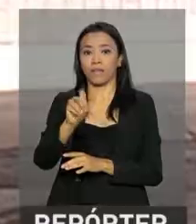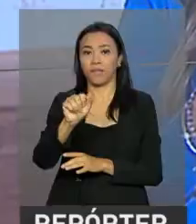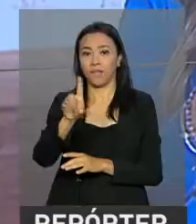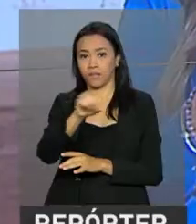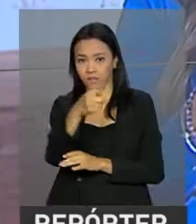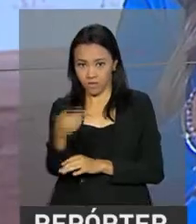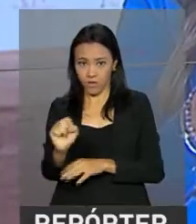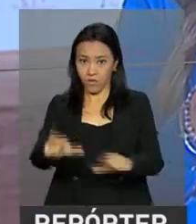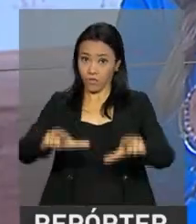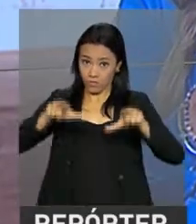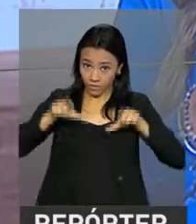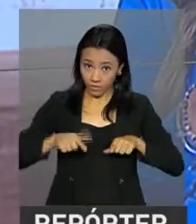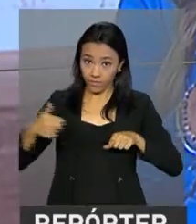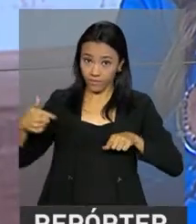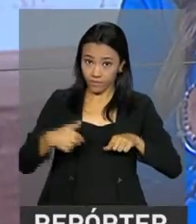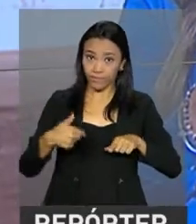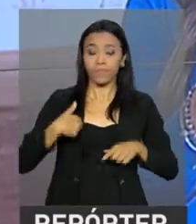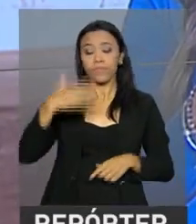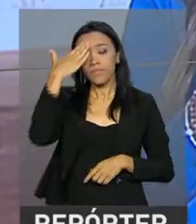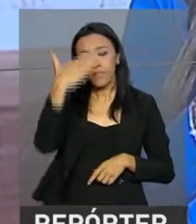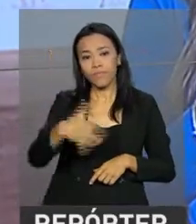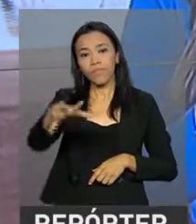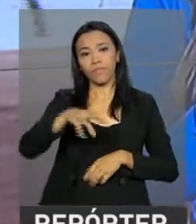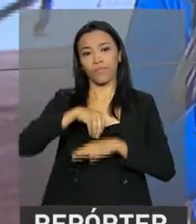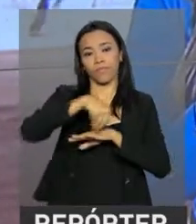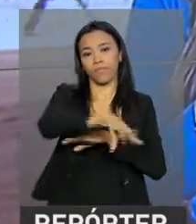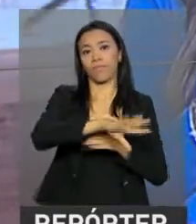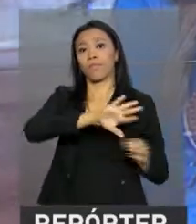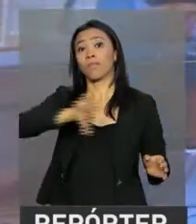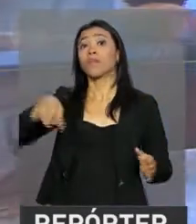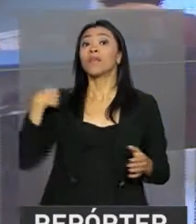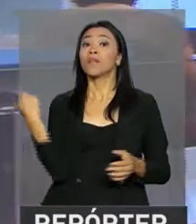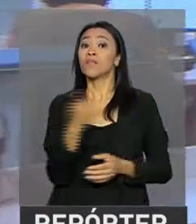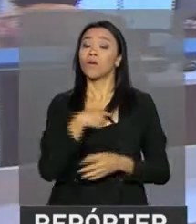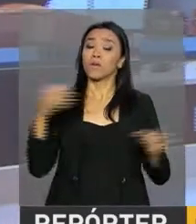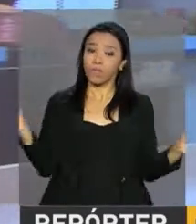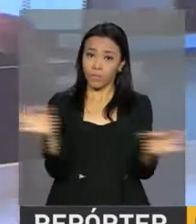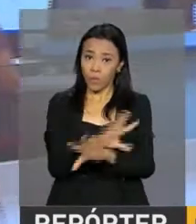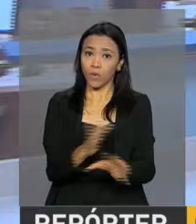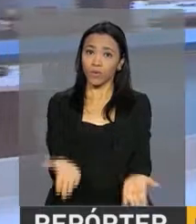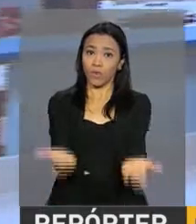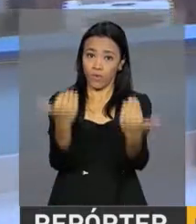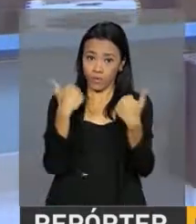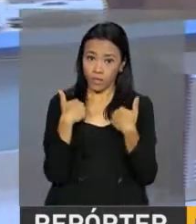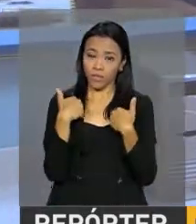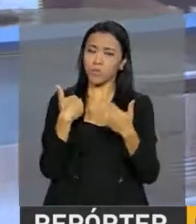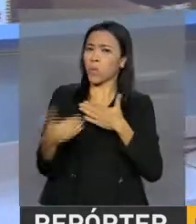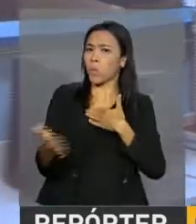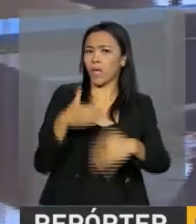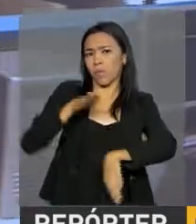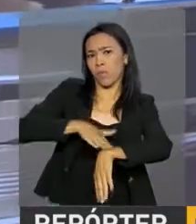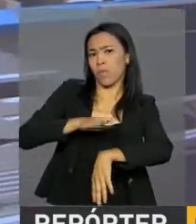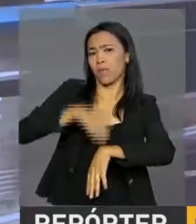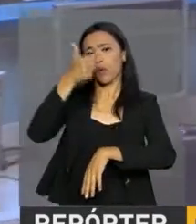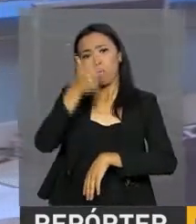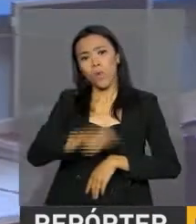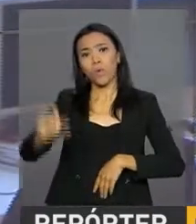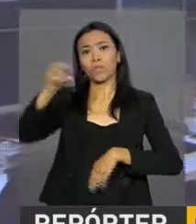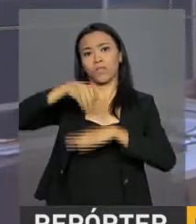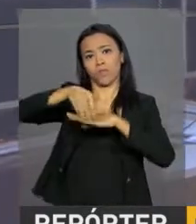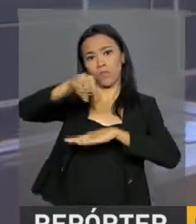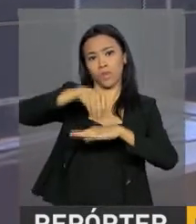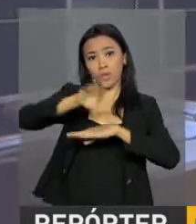renata obrigada gabriela pelas suas informações e nós ficamos por aqui voltamos a qualquer momento com novas notícias ou às 10 da manhã